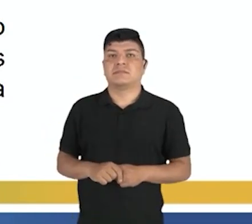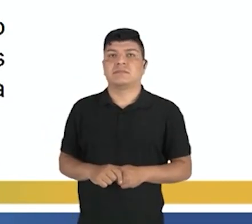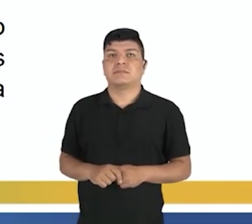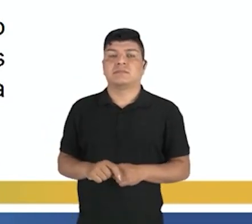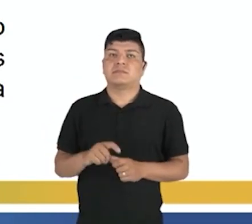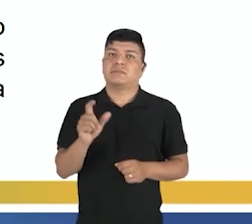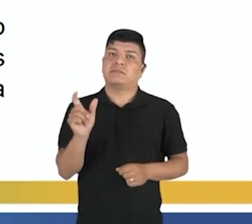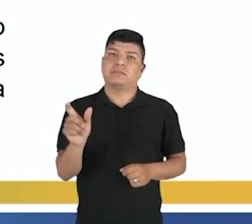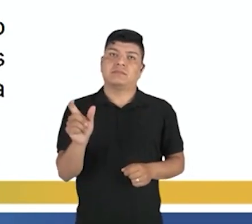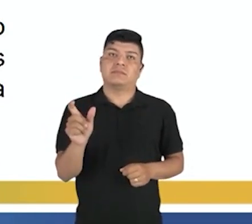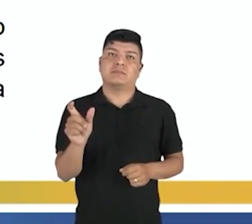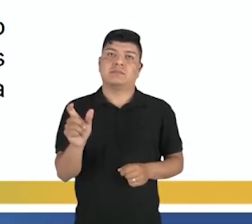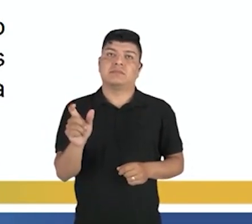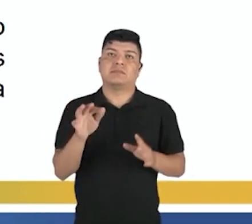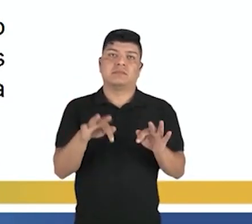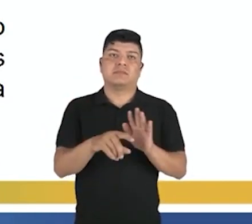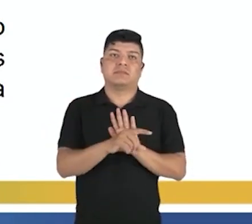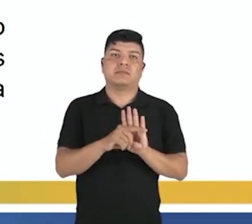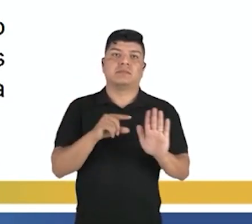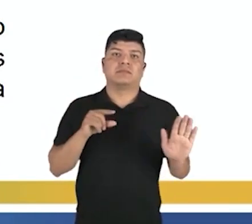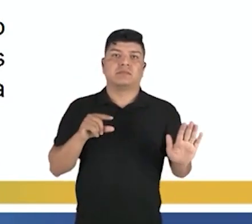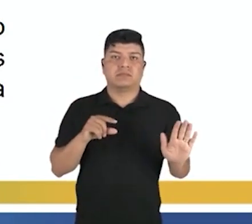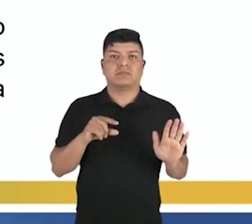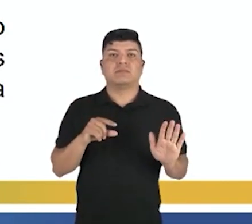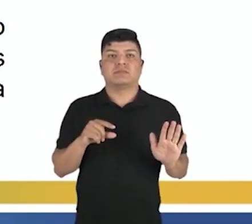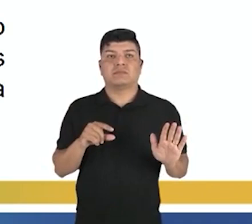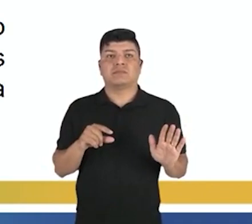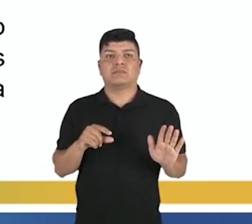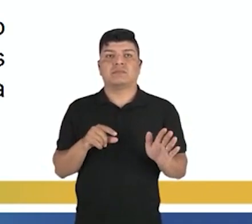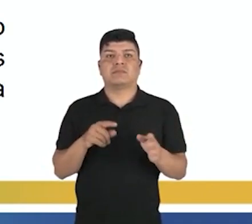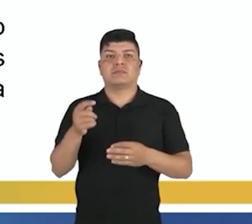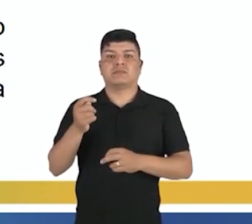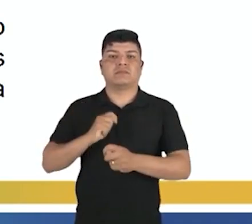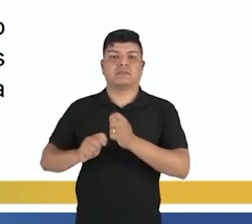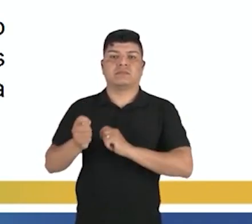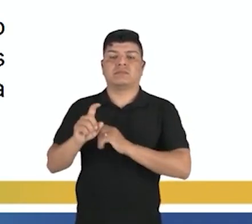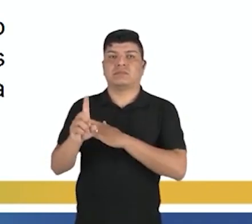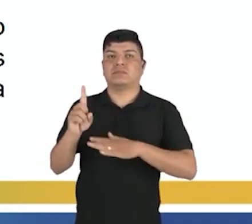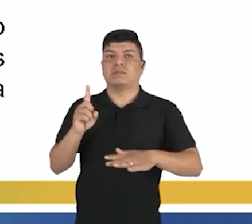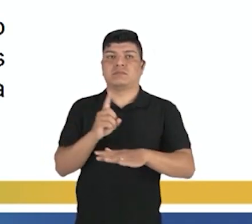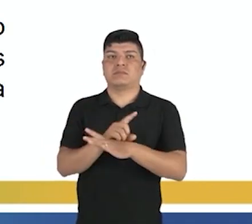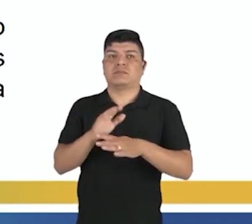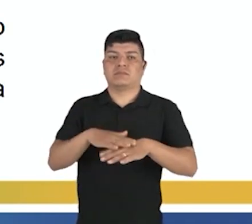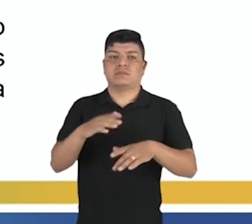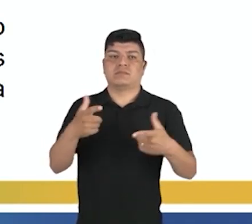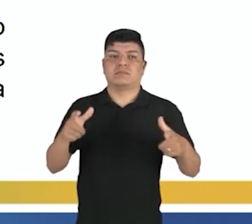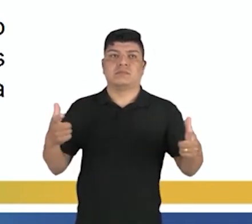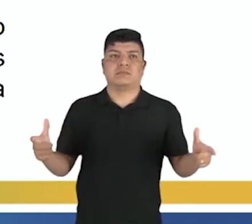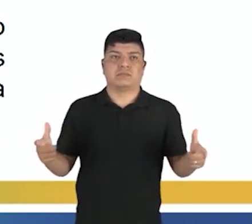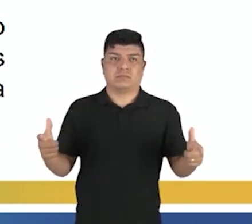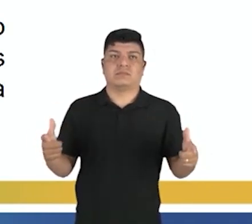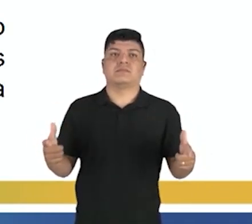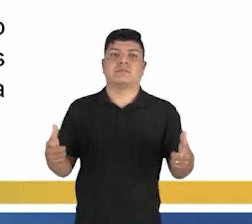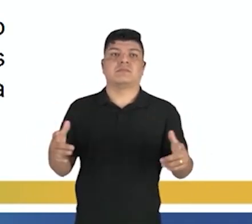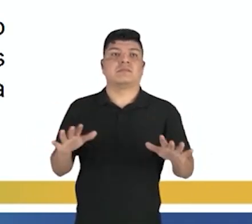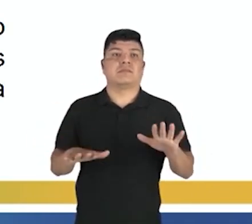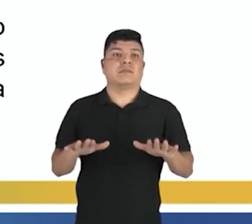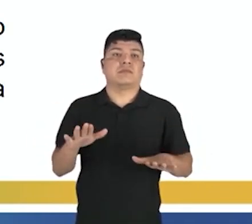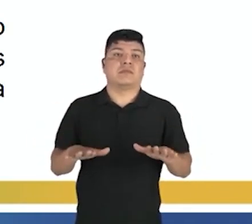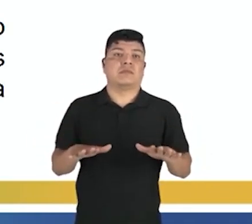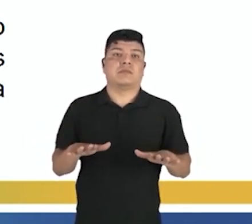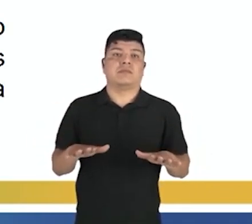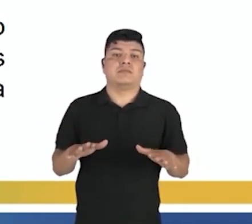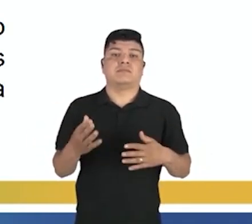ele coloca aqui, ó, já no último parágrafo, que ele coloca questões econômicas e sociais mais amplas. Isso